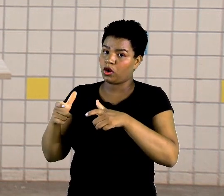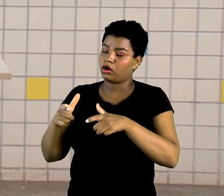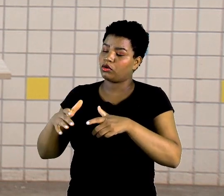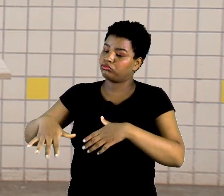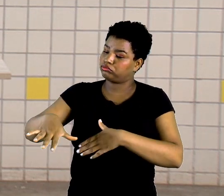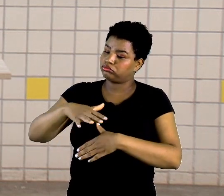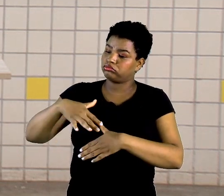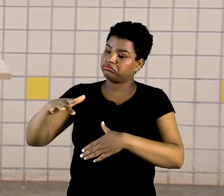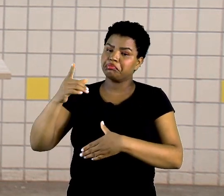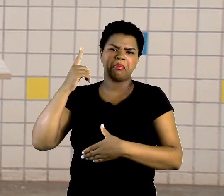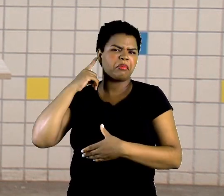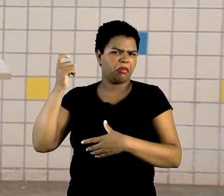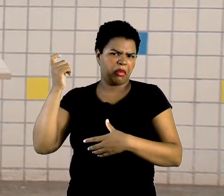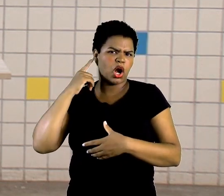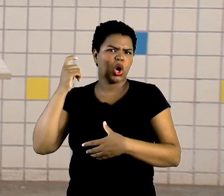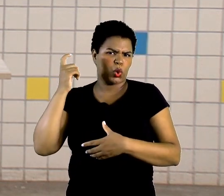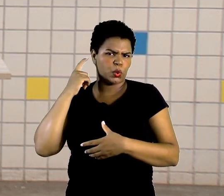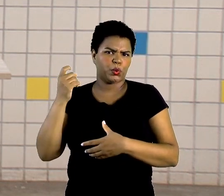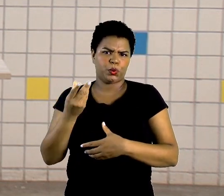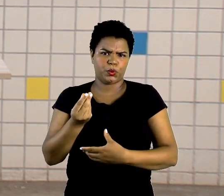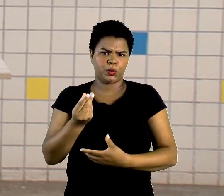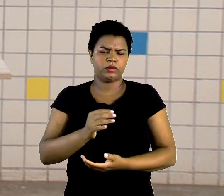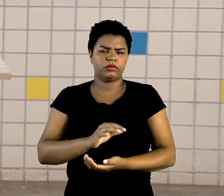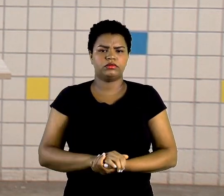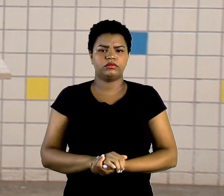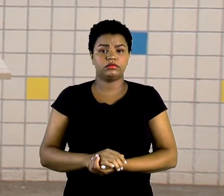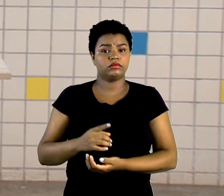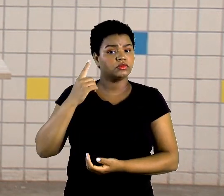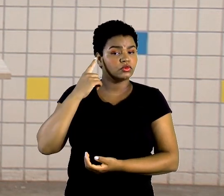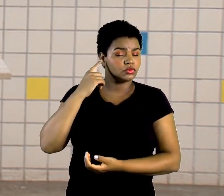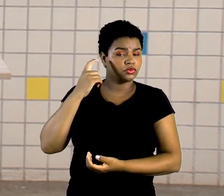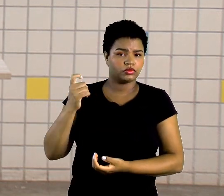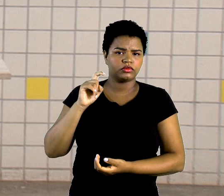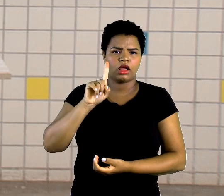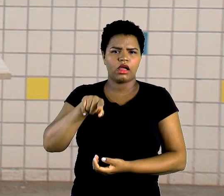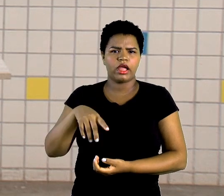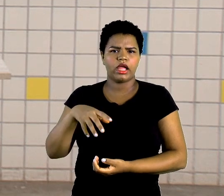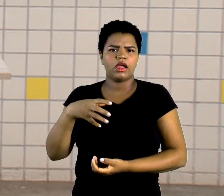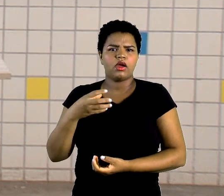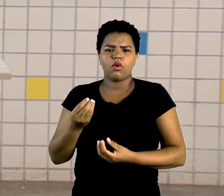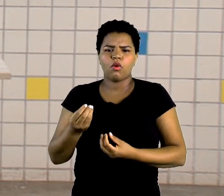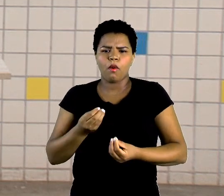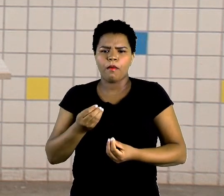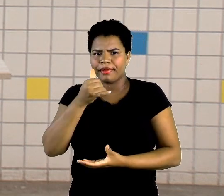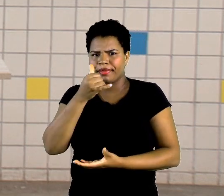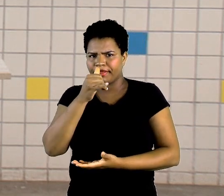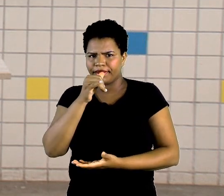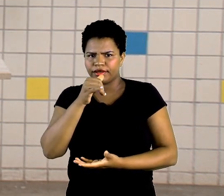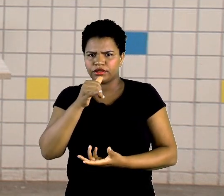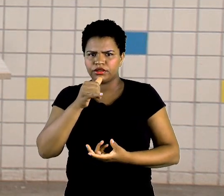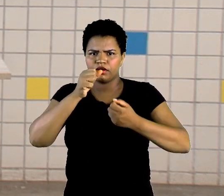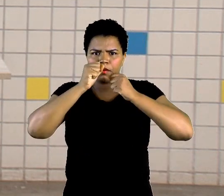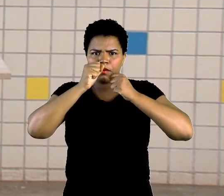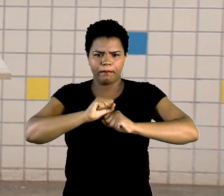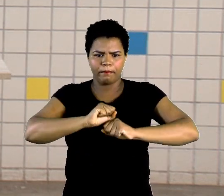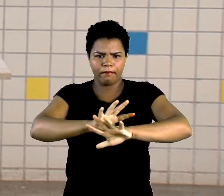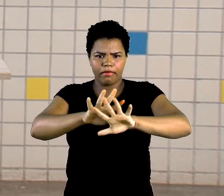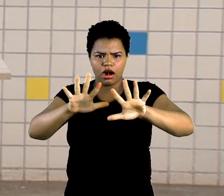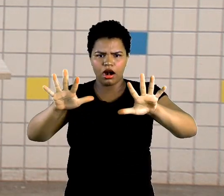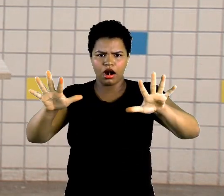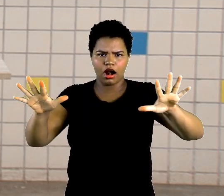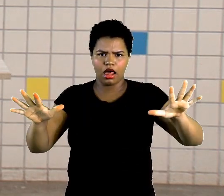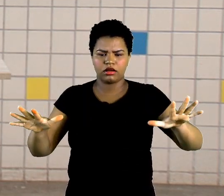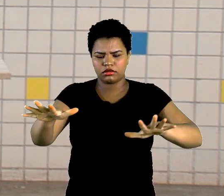é barulhento. O som é essa forma de energia que ela espalha por